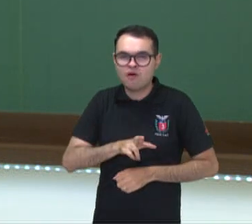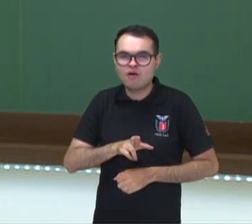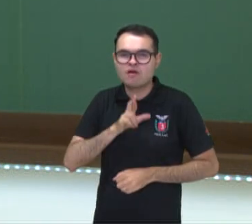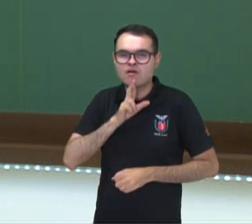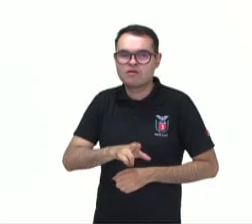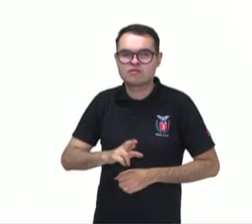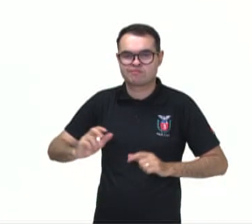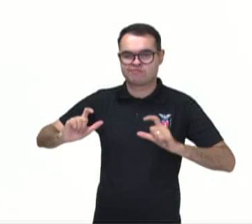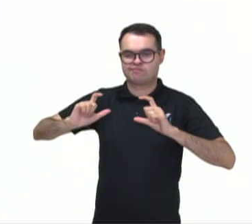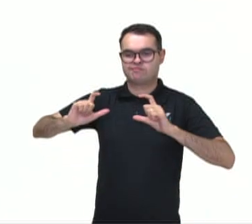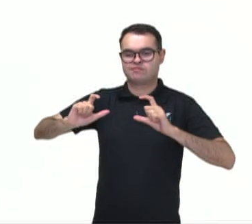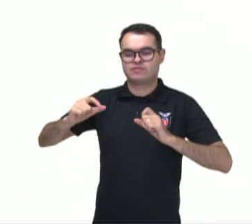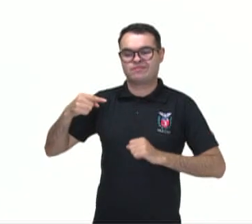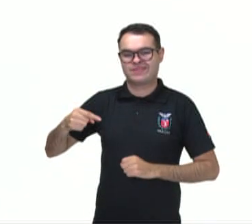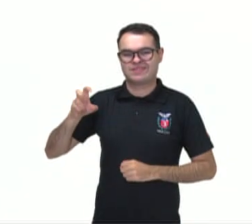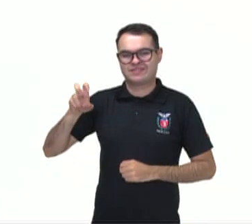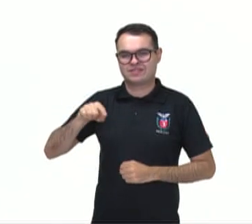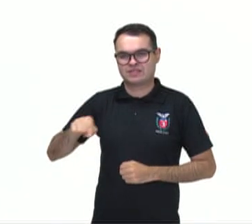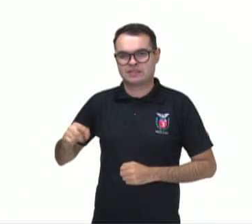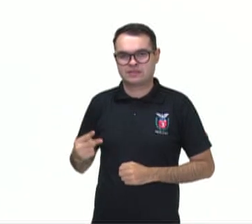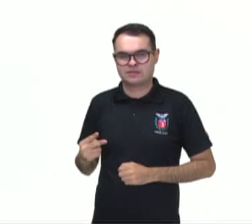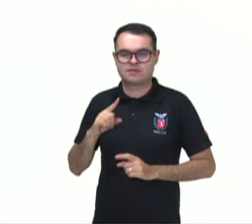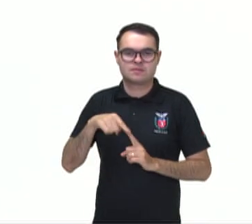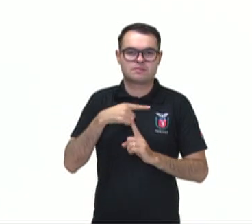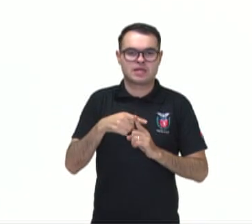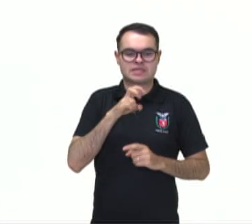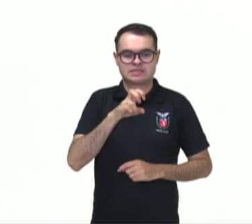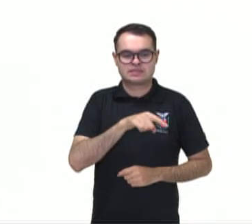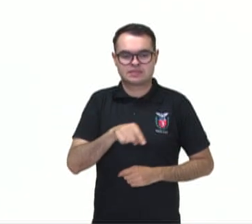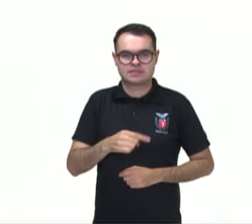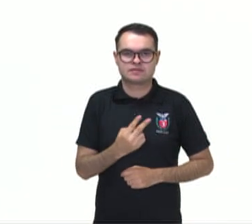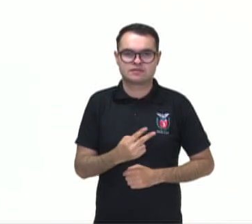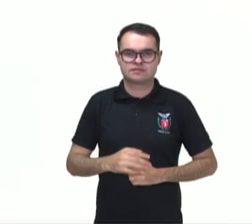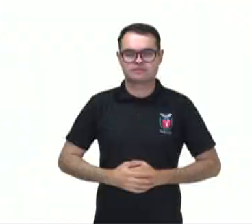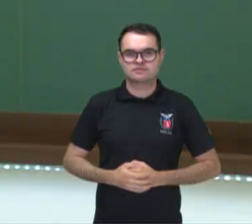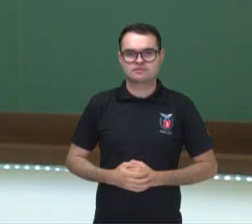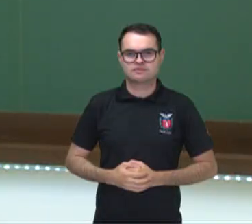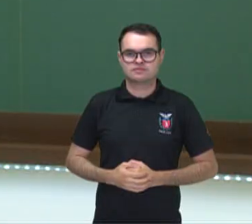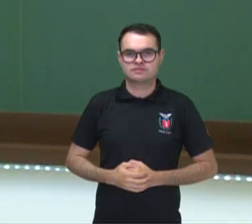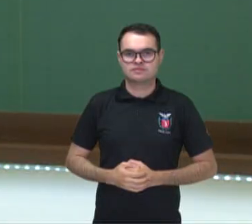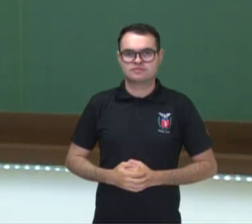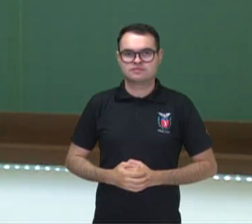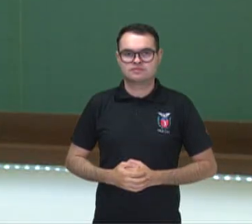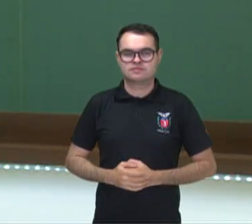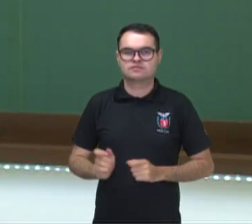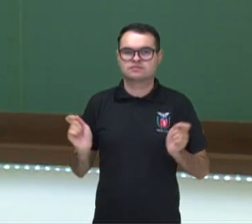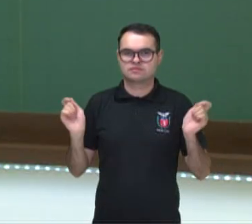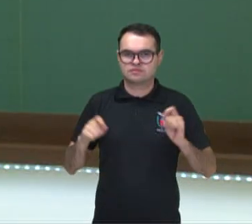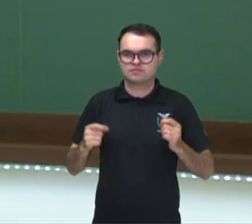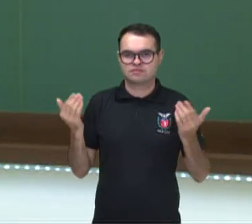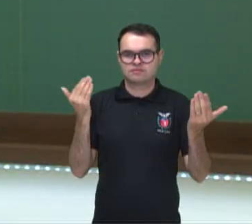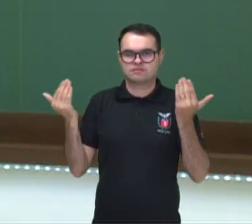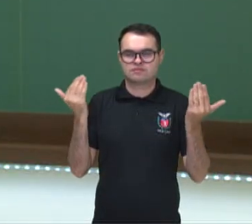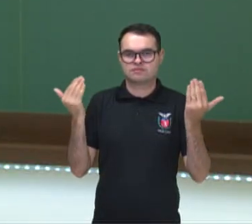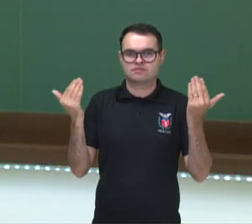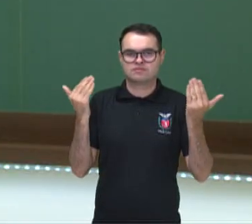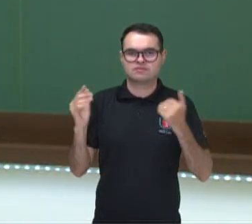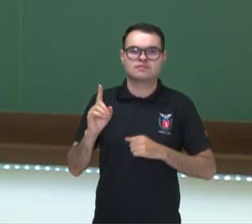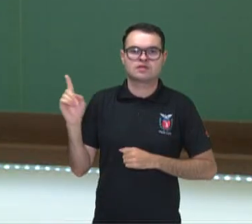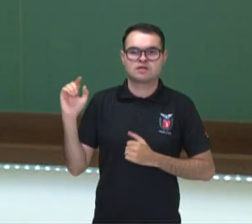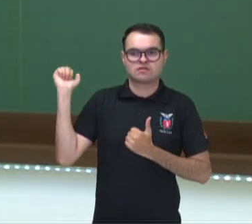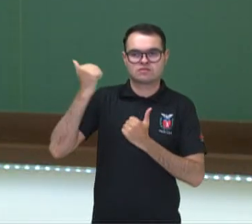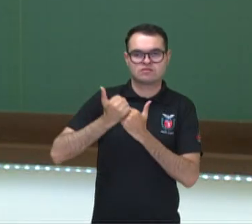A solução é menos 5 meios e mais 5 meios. E tem como, gente, a gente fazer a verificação, que é